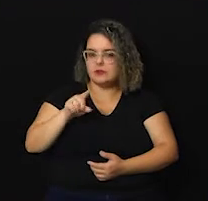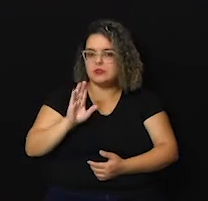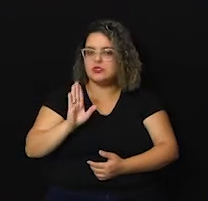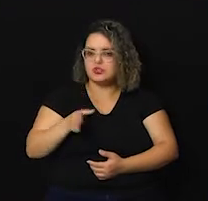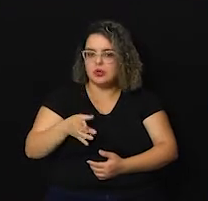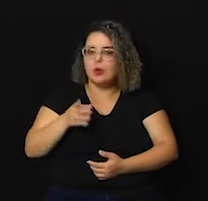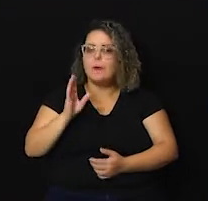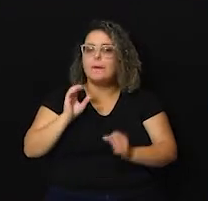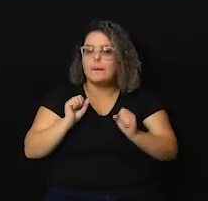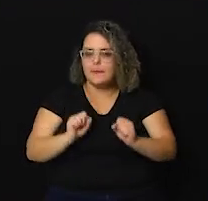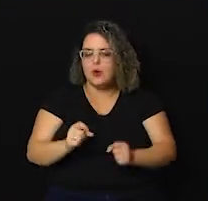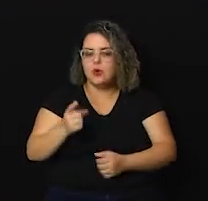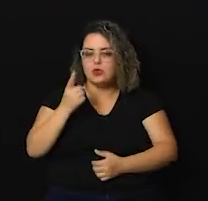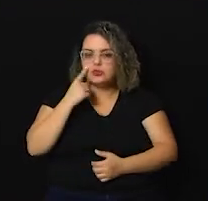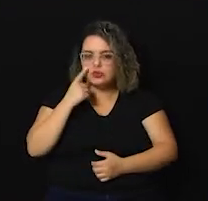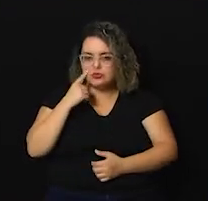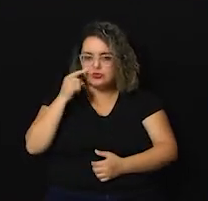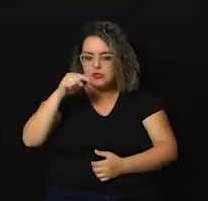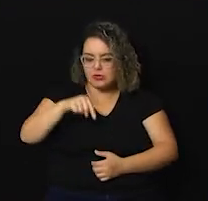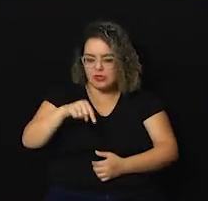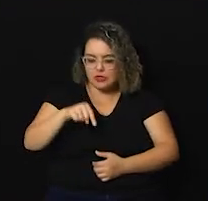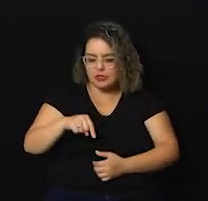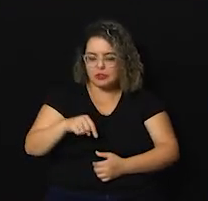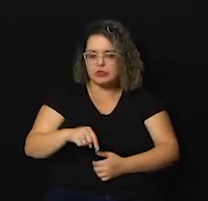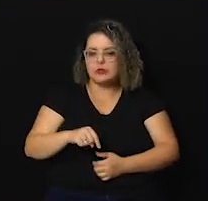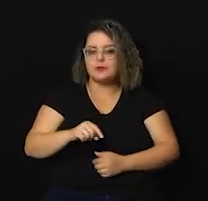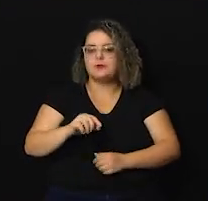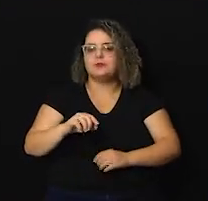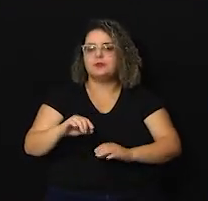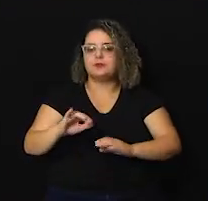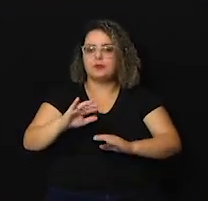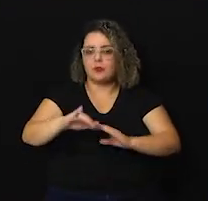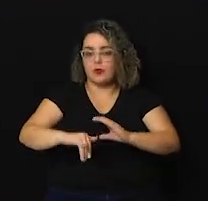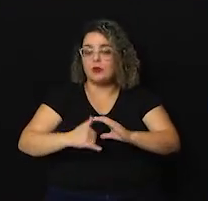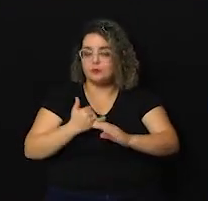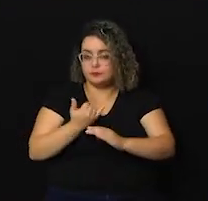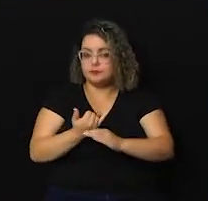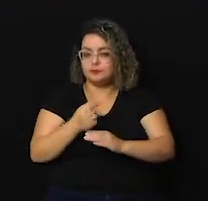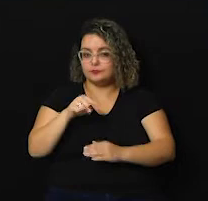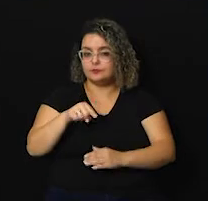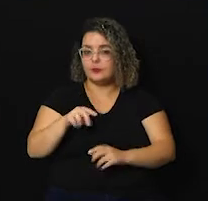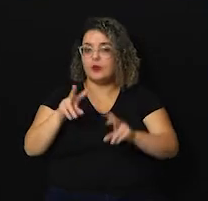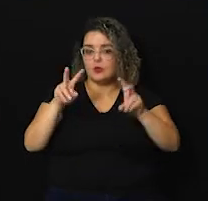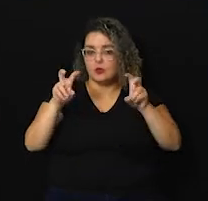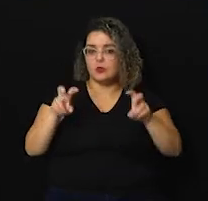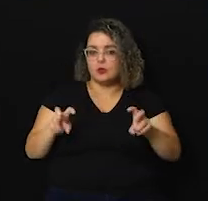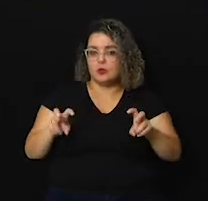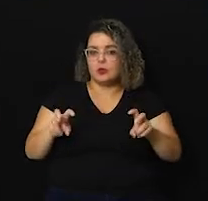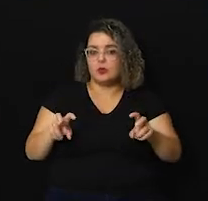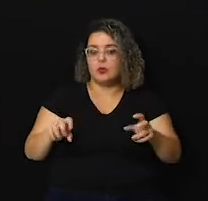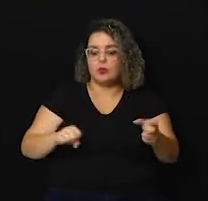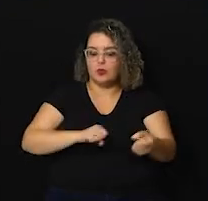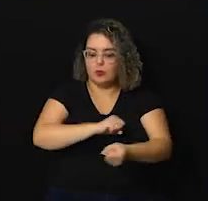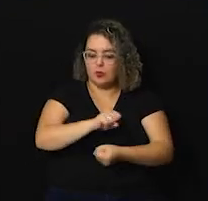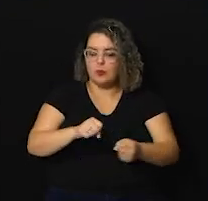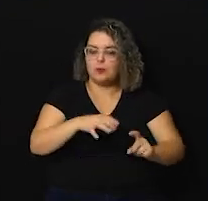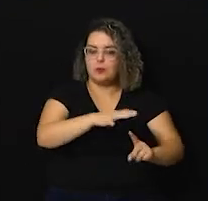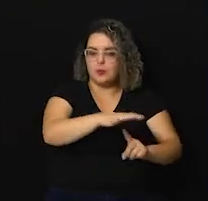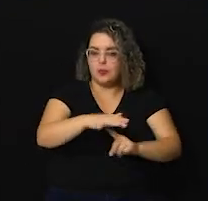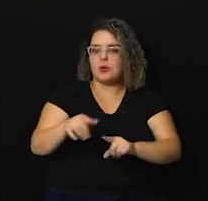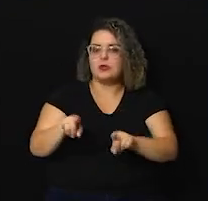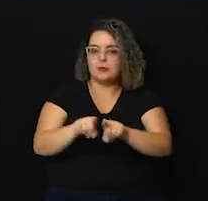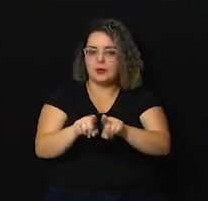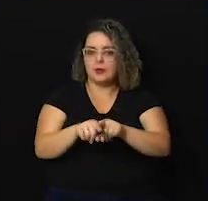pode conferir na playlist aqui da TV Câmara Campinas. A gente fez um giro ambiental sobre esse tema e um programa Meu Ambiente